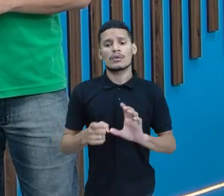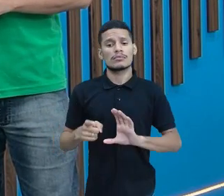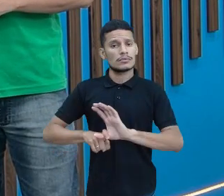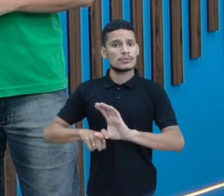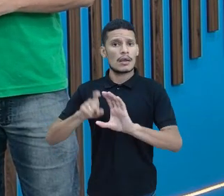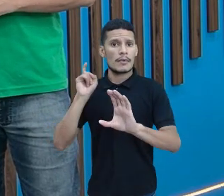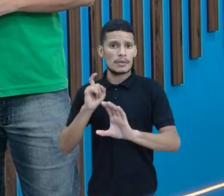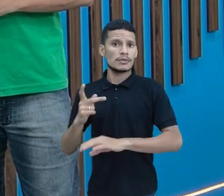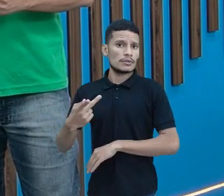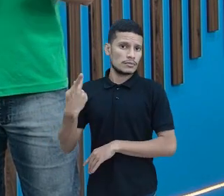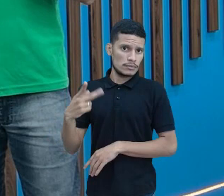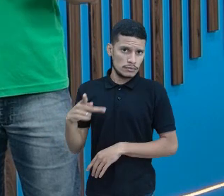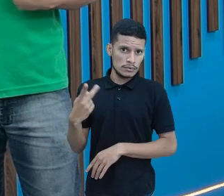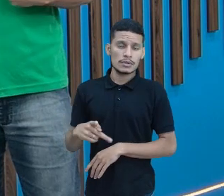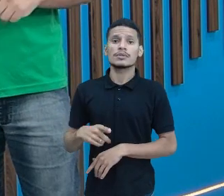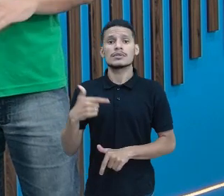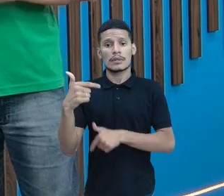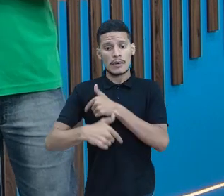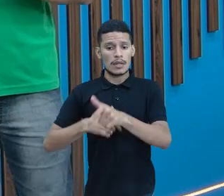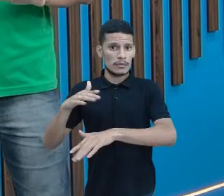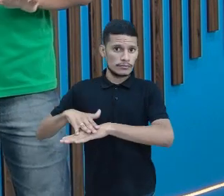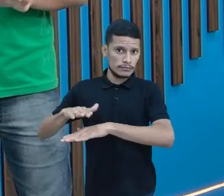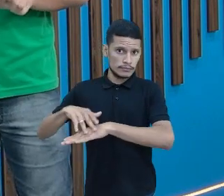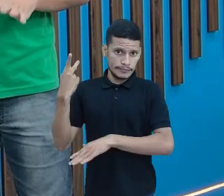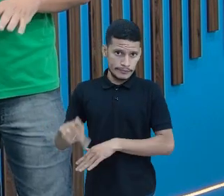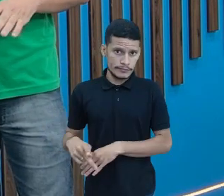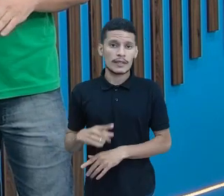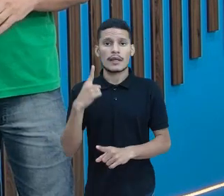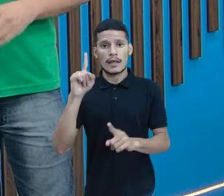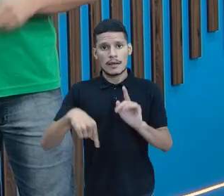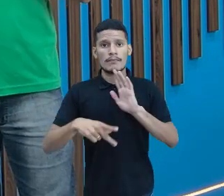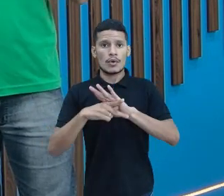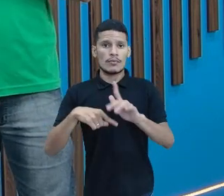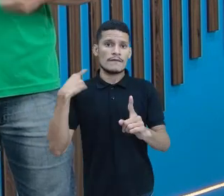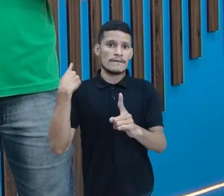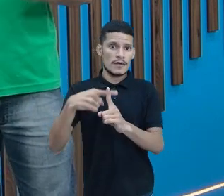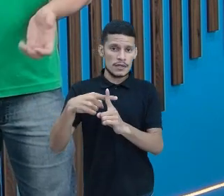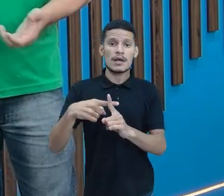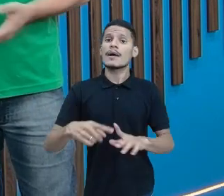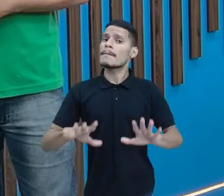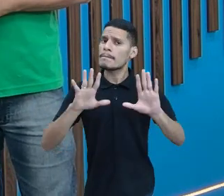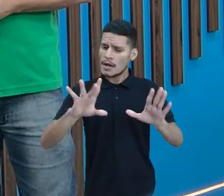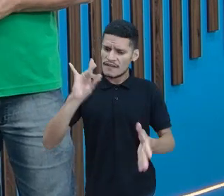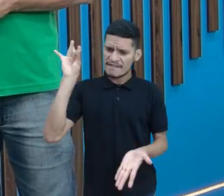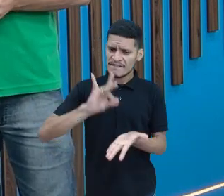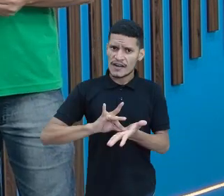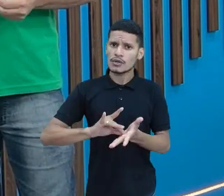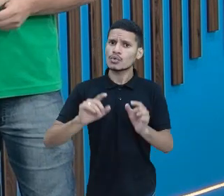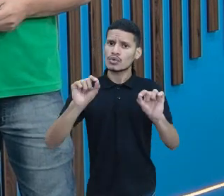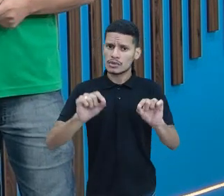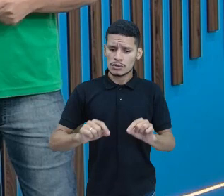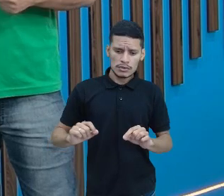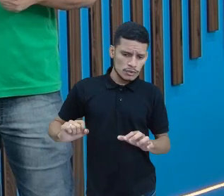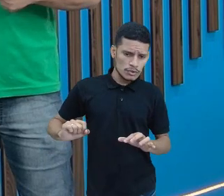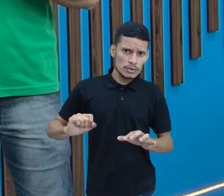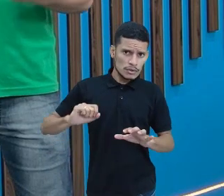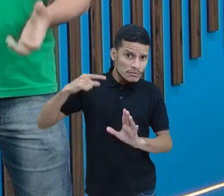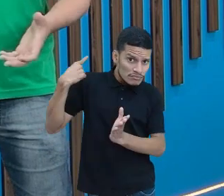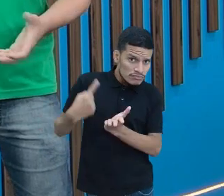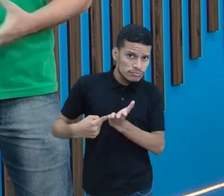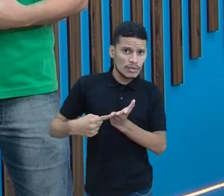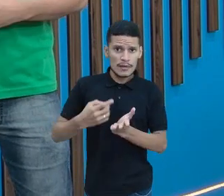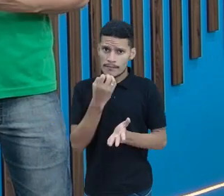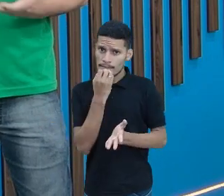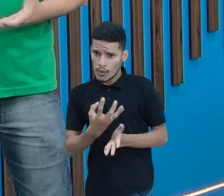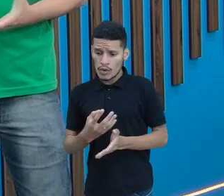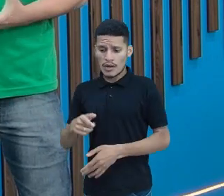independência, tá? E trabalhar para si. Então, essa seria uma vantagem. Agora, será que, de fato, essa condição ela é realmente muito